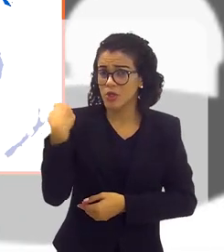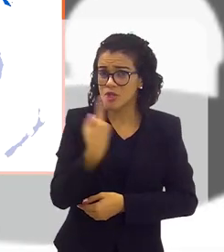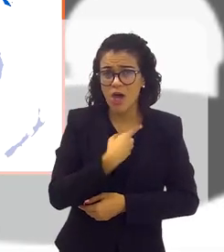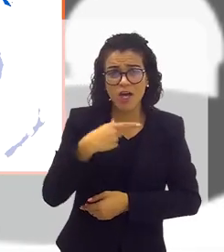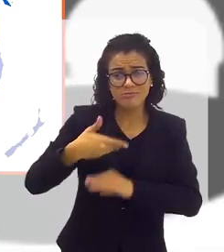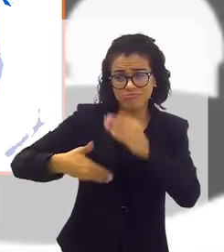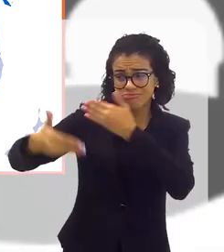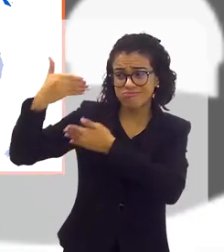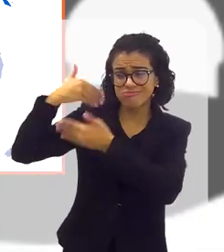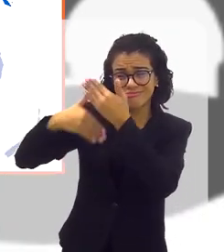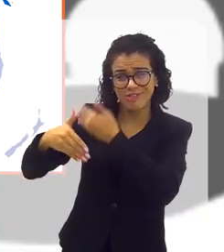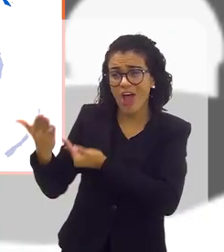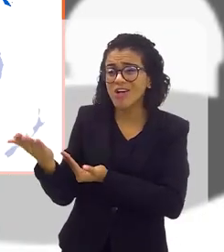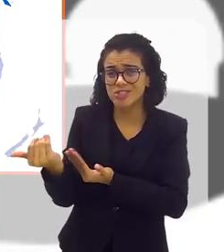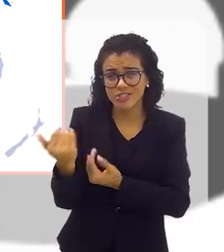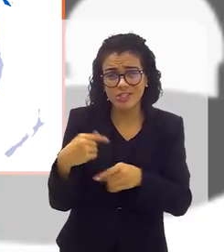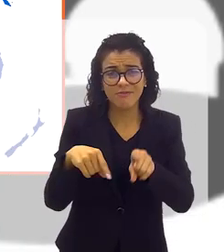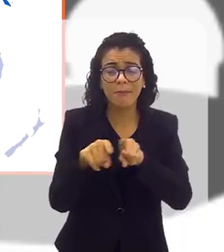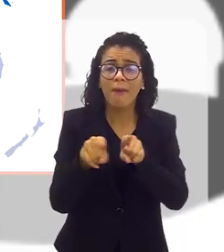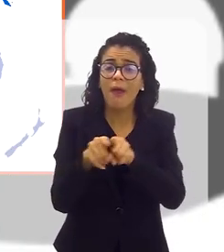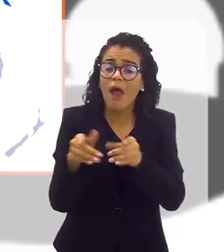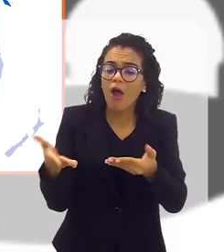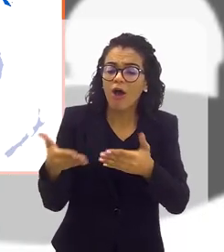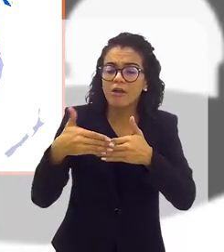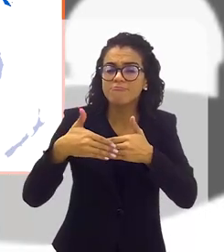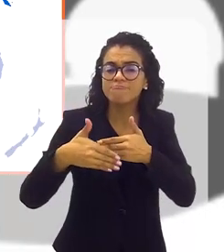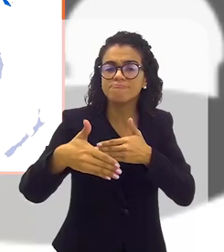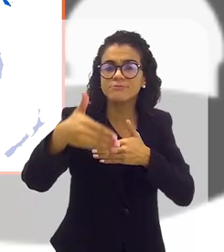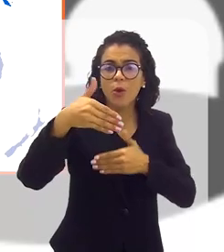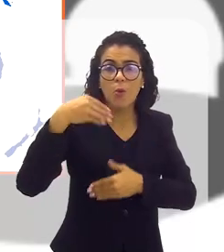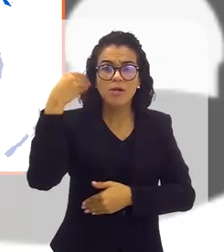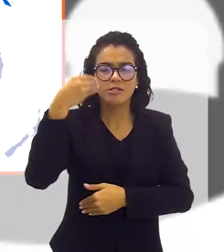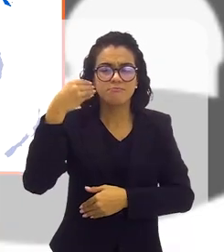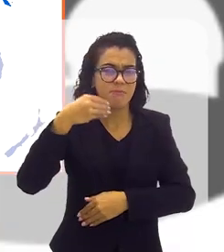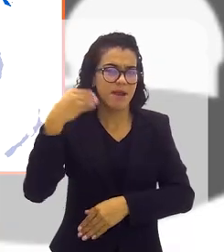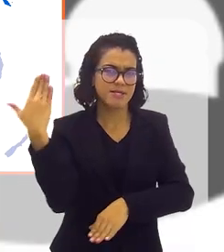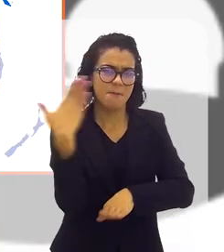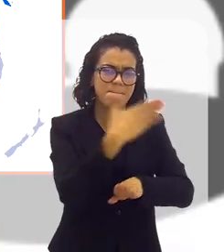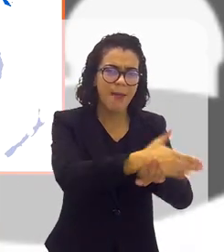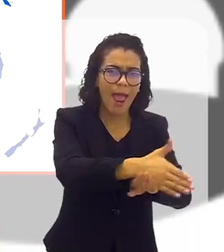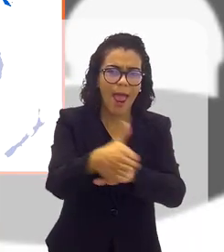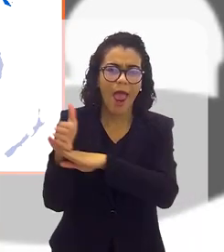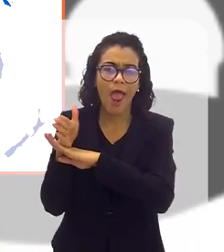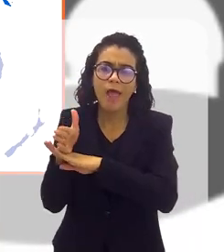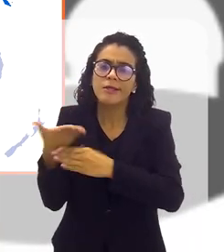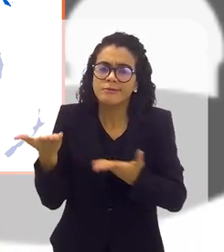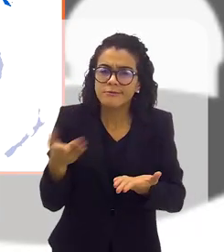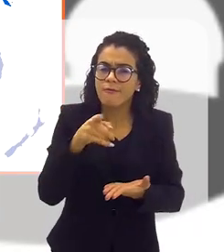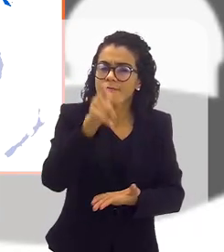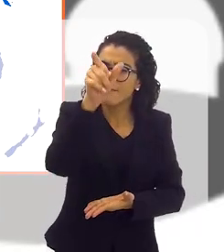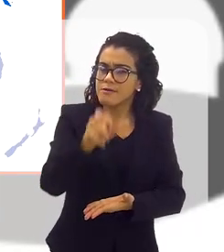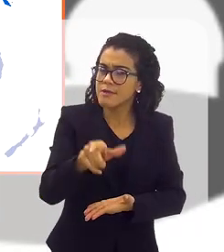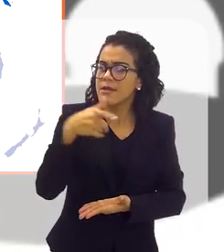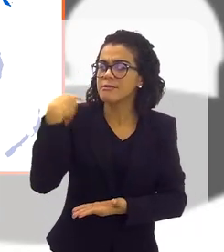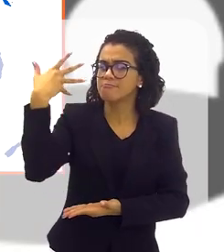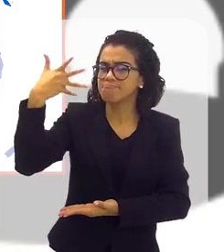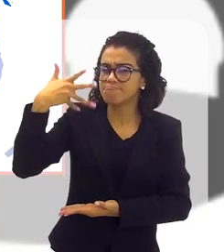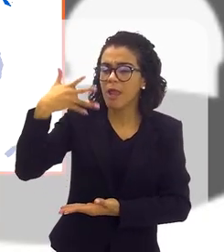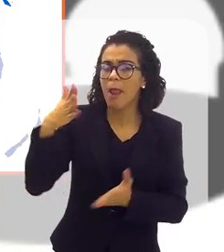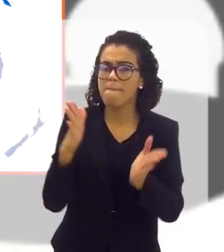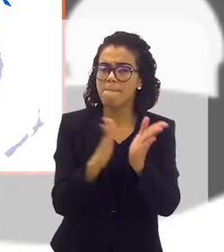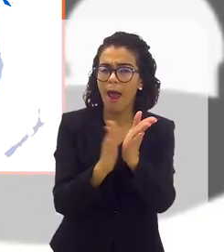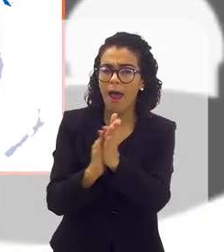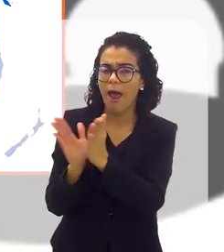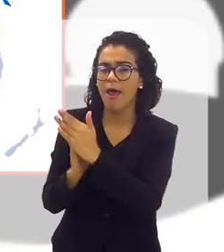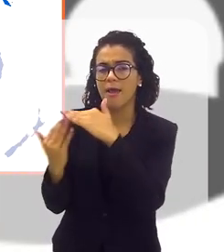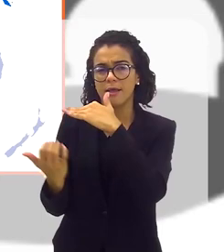linda, todas já fomos jovens, mas todos estamos caminhando para uma experiência muito maior e isso não podia ser desperdiçado. Então, você levantar